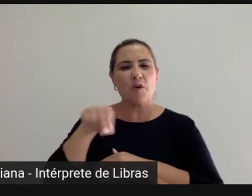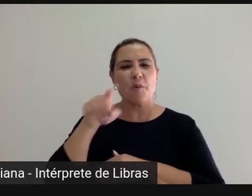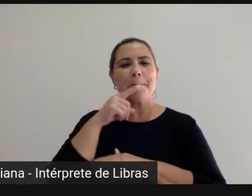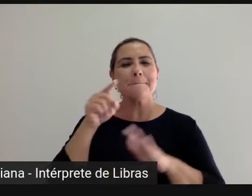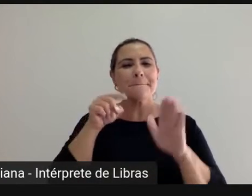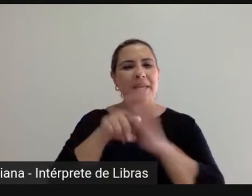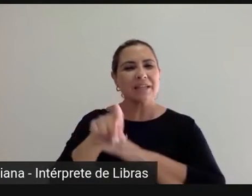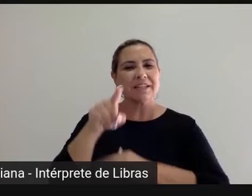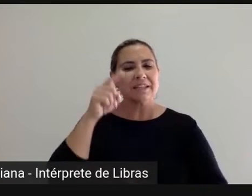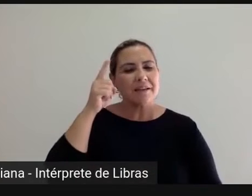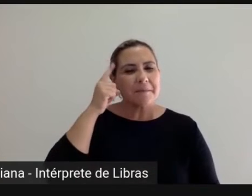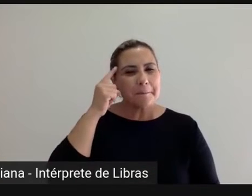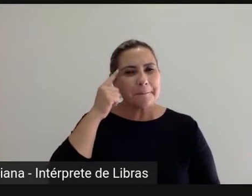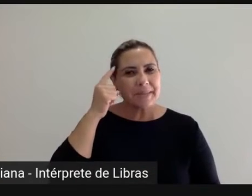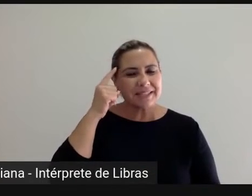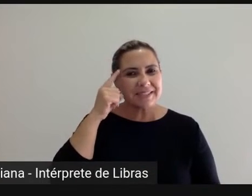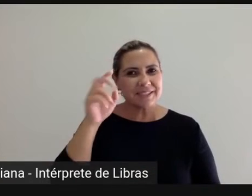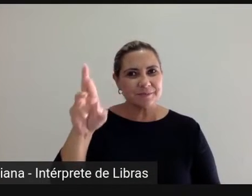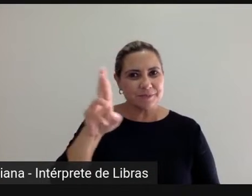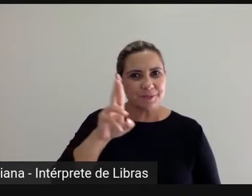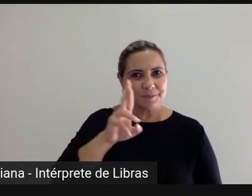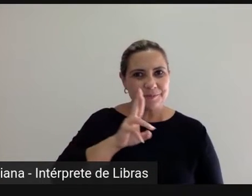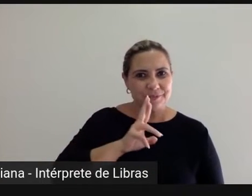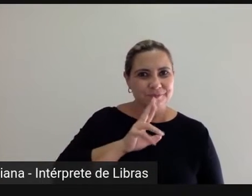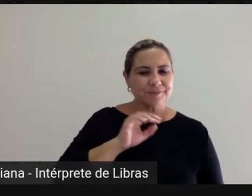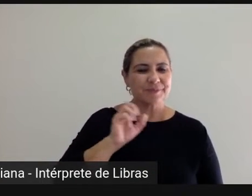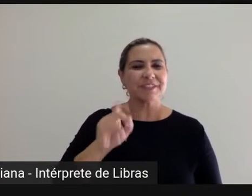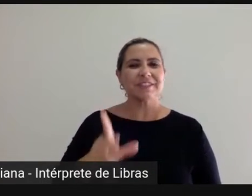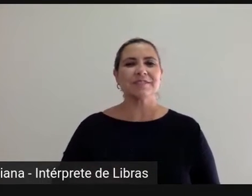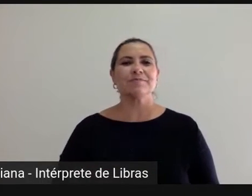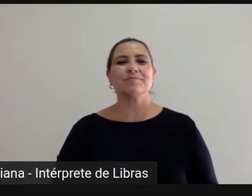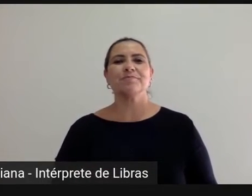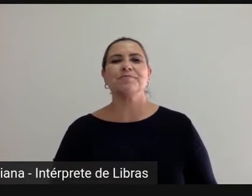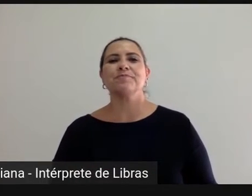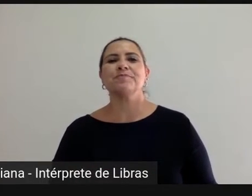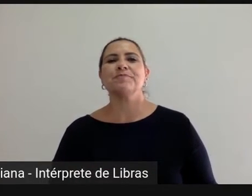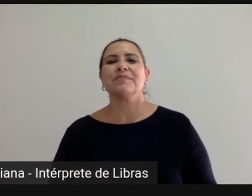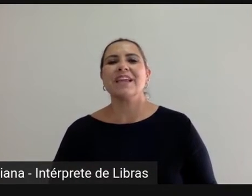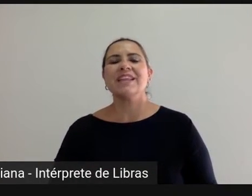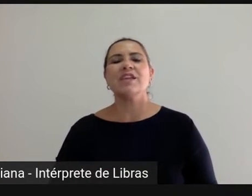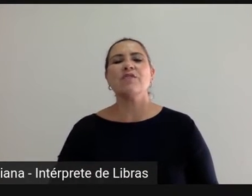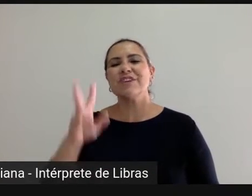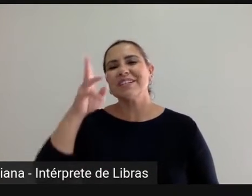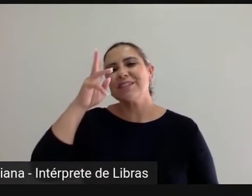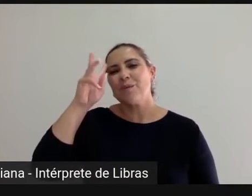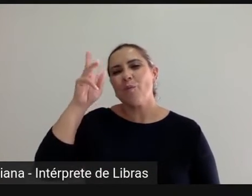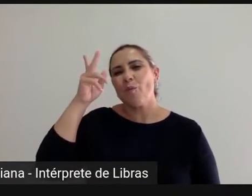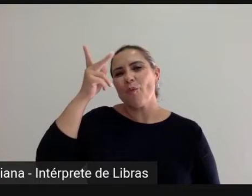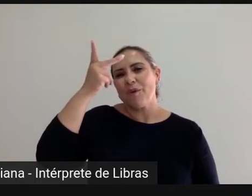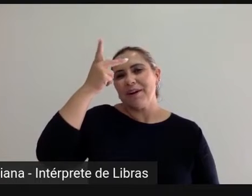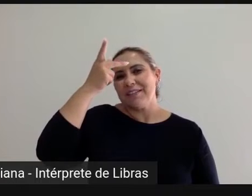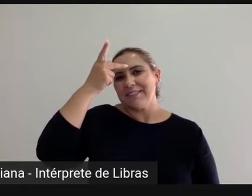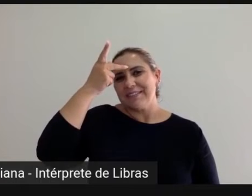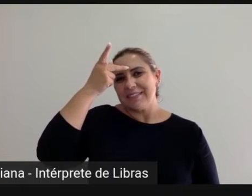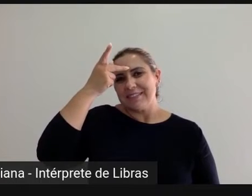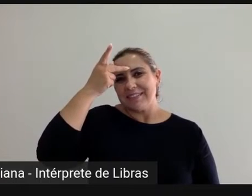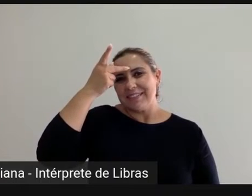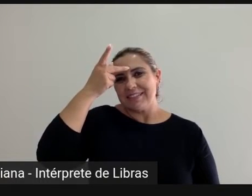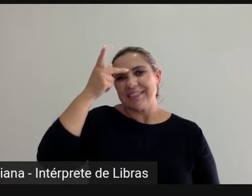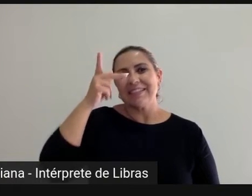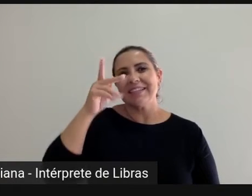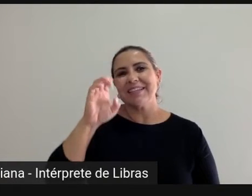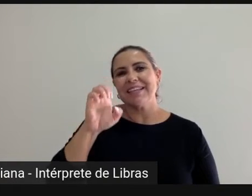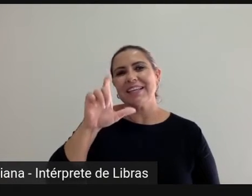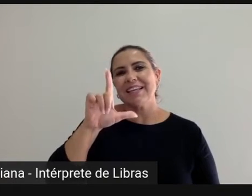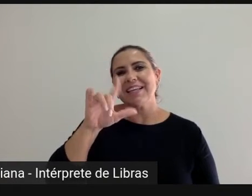né? Só para iniciar esse bate-bola, mas vou fazer na ordem reversa, começando então pela Elizabeth.